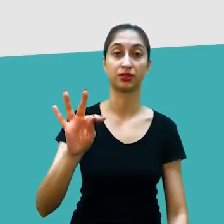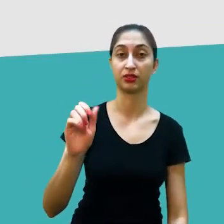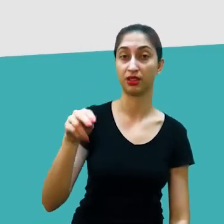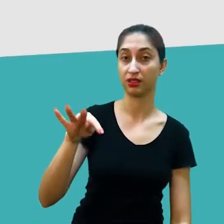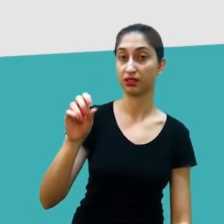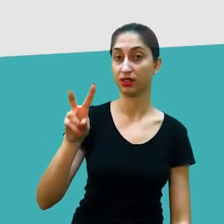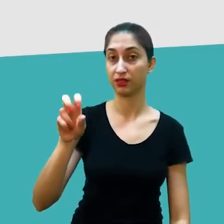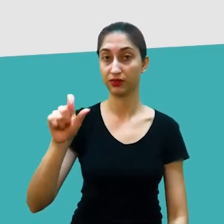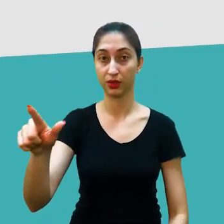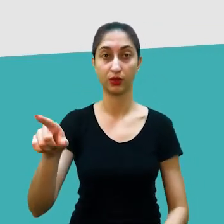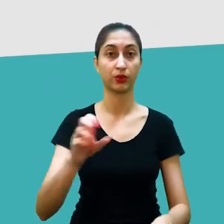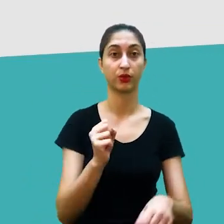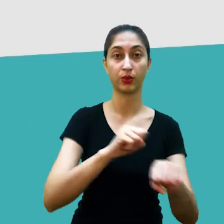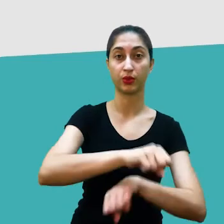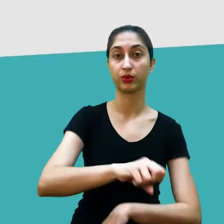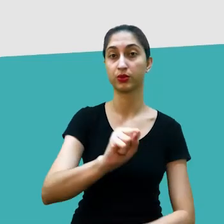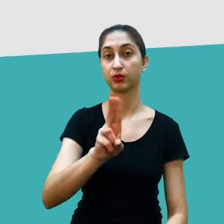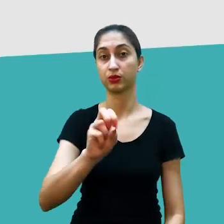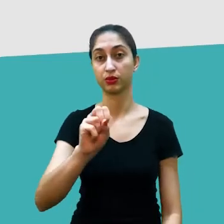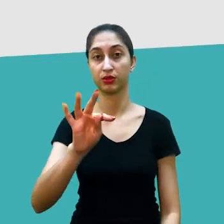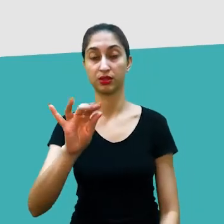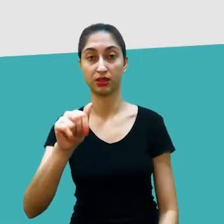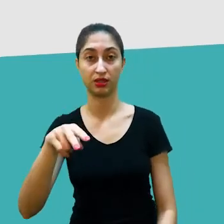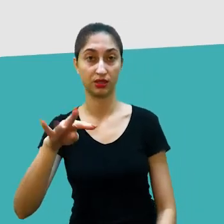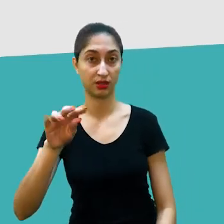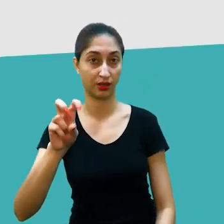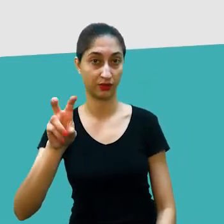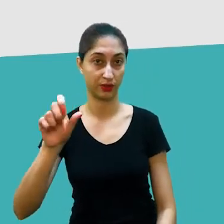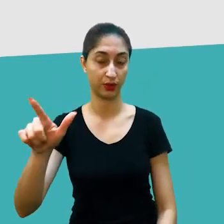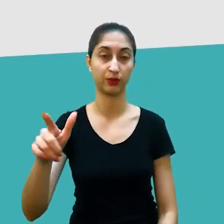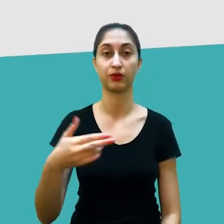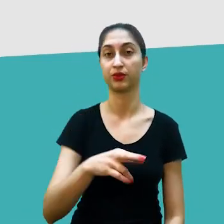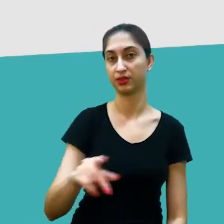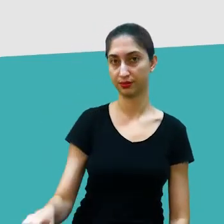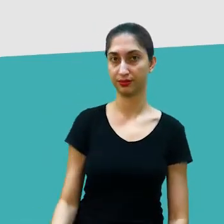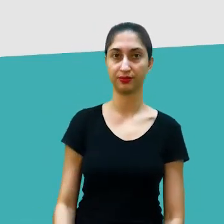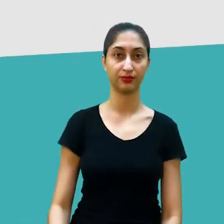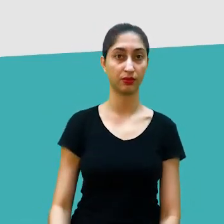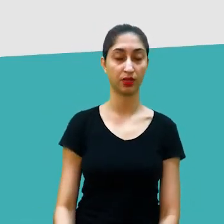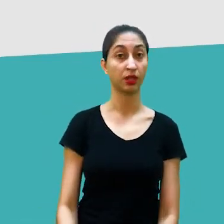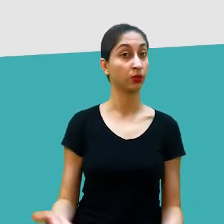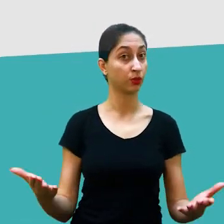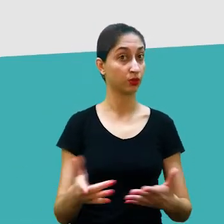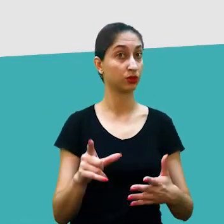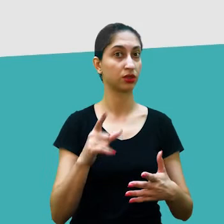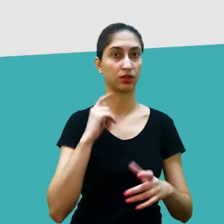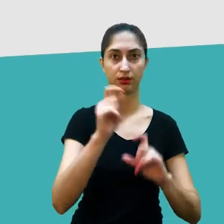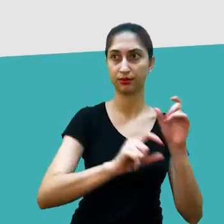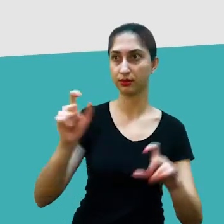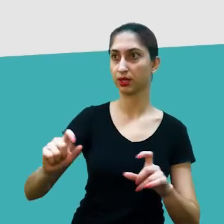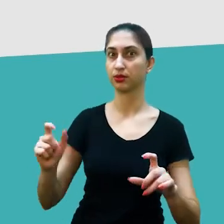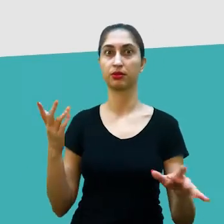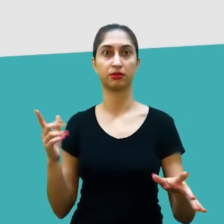tecido sustentável? Então, essa demanda, na realidade, ela faz hoje um volume, ela tem um barulho,